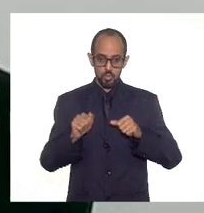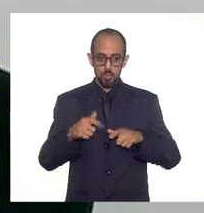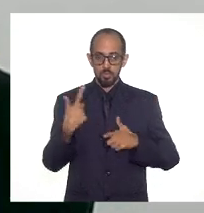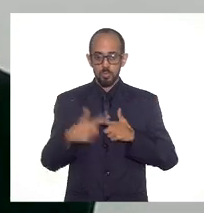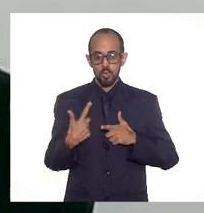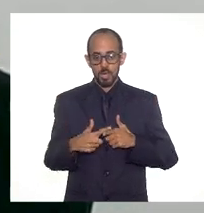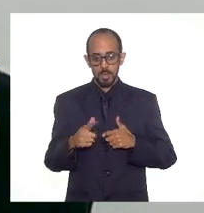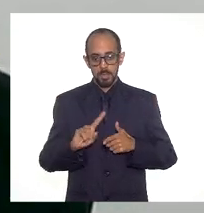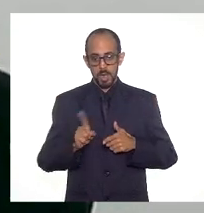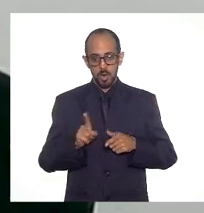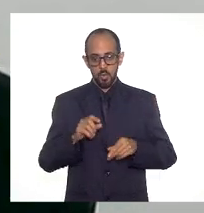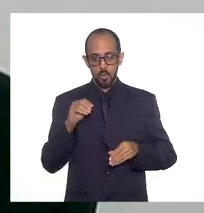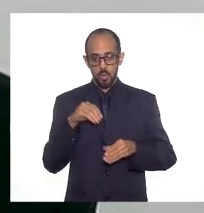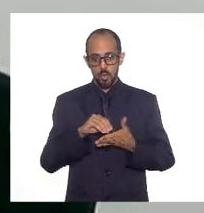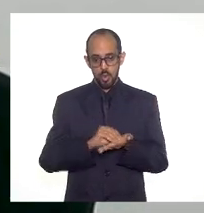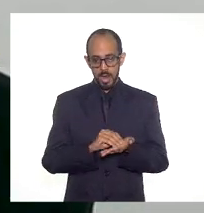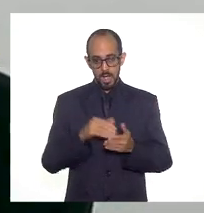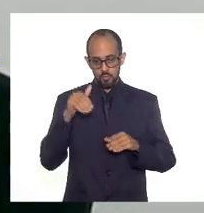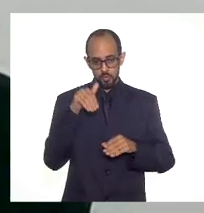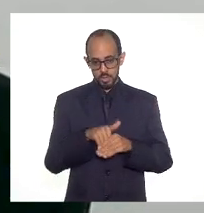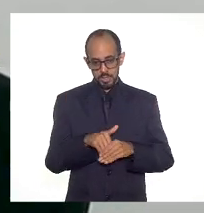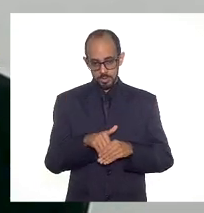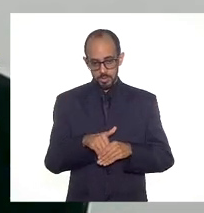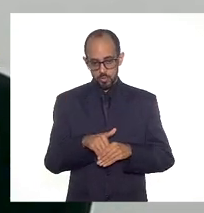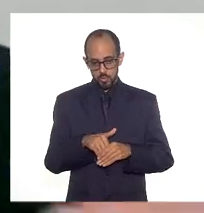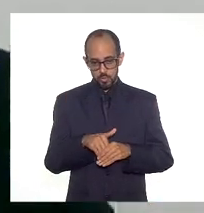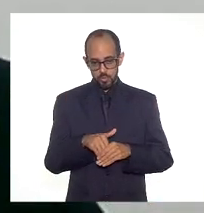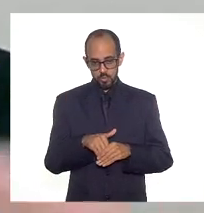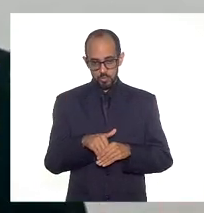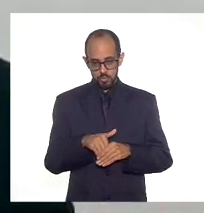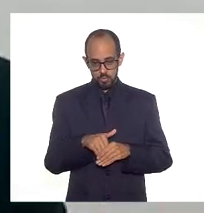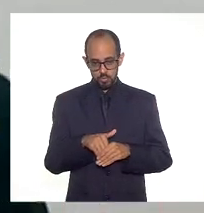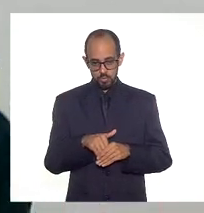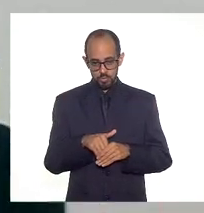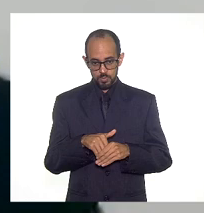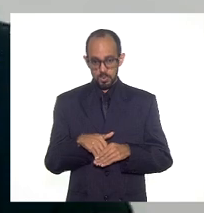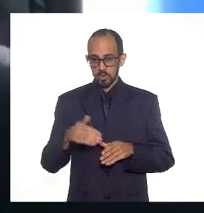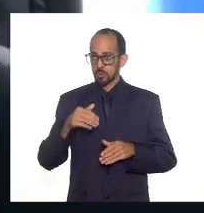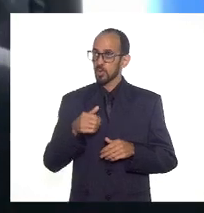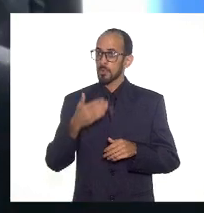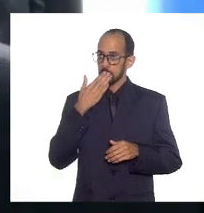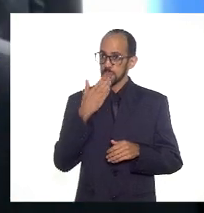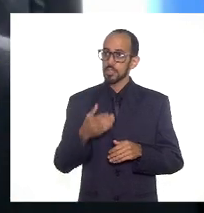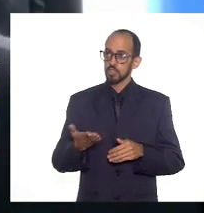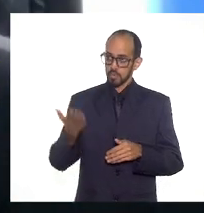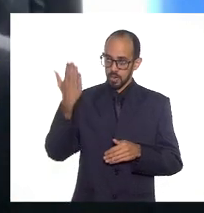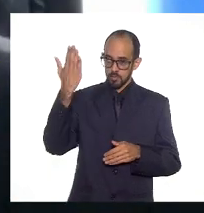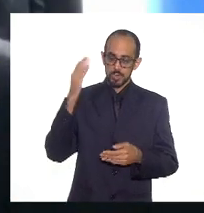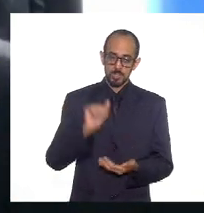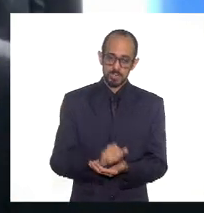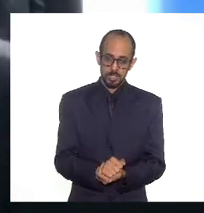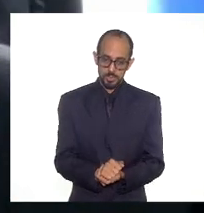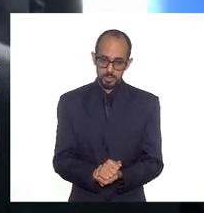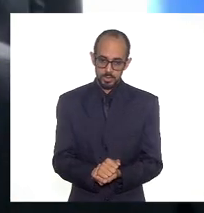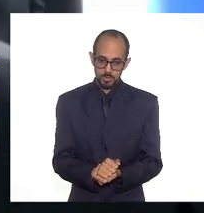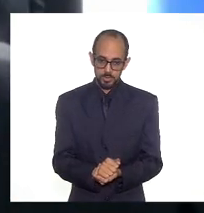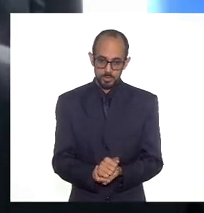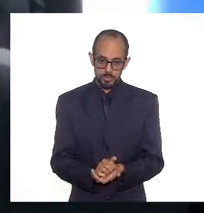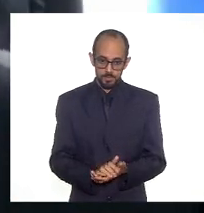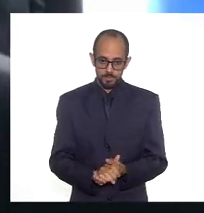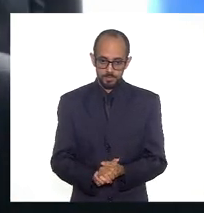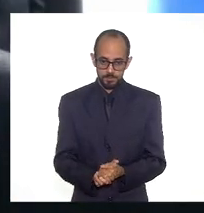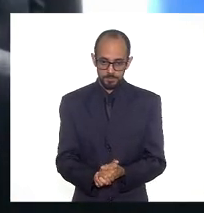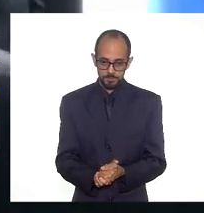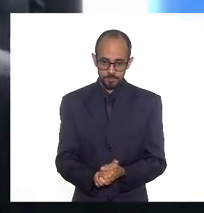não colocar em votação para retirar da pauta, se Vossa Excelência assim fizer. Eu estou remetendo, fazendo o pedido da Vossa Excelência. Então, a